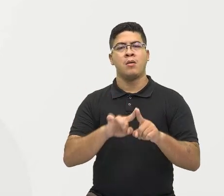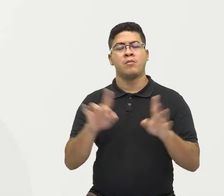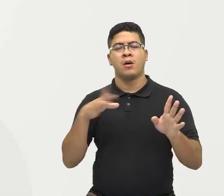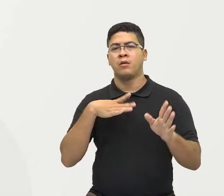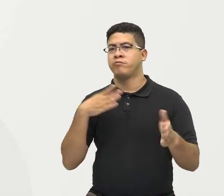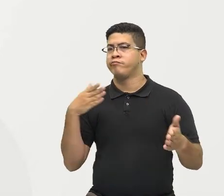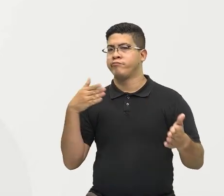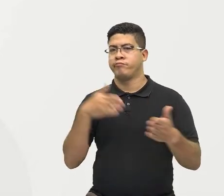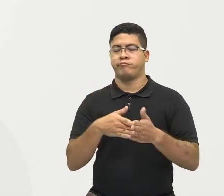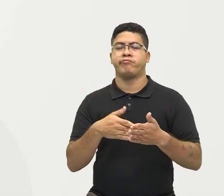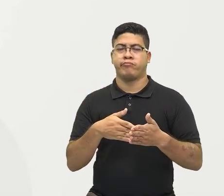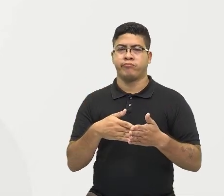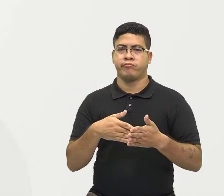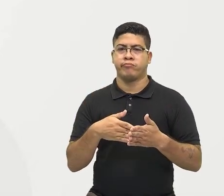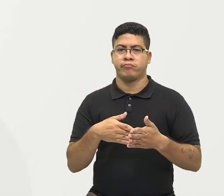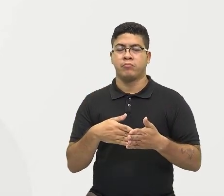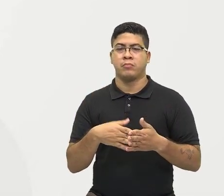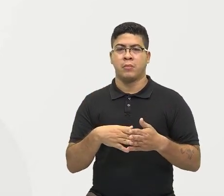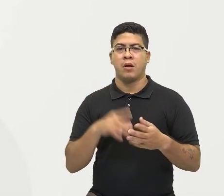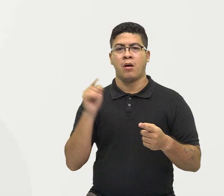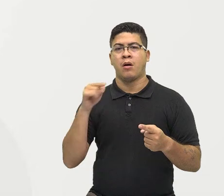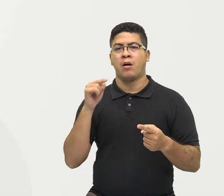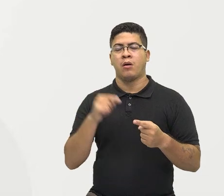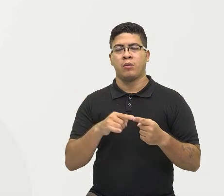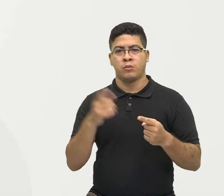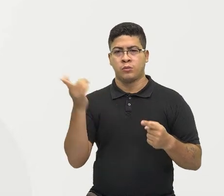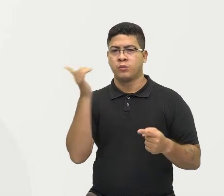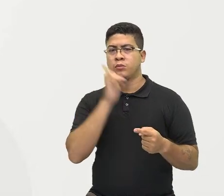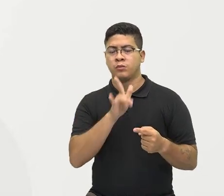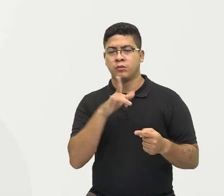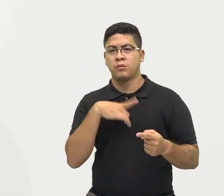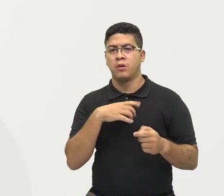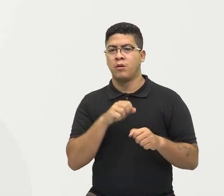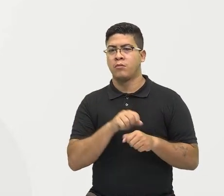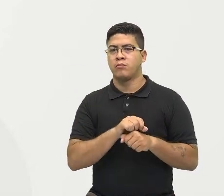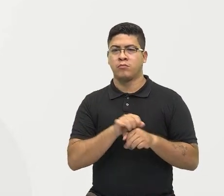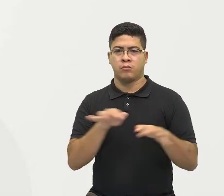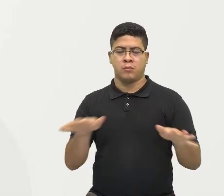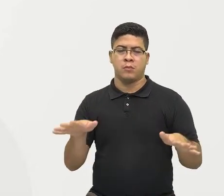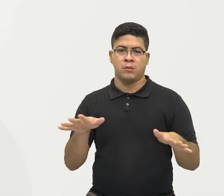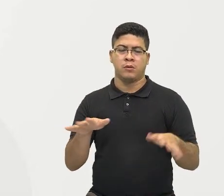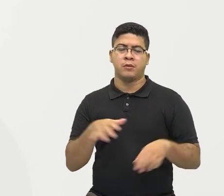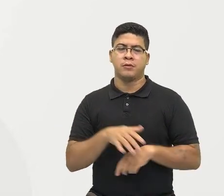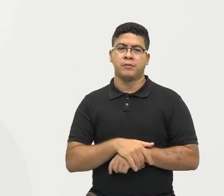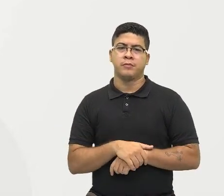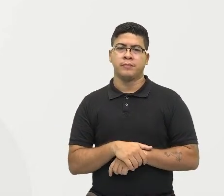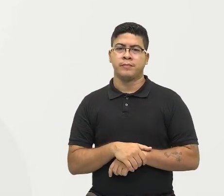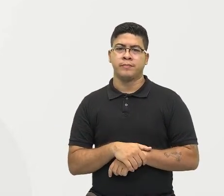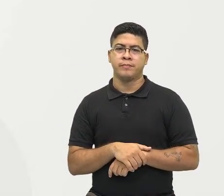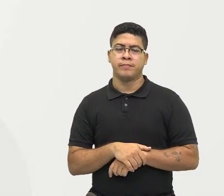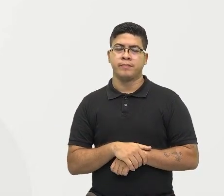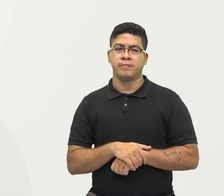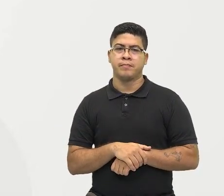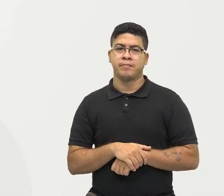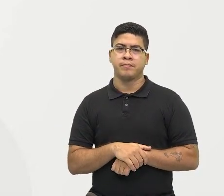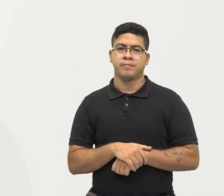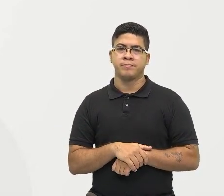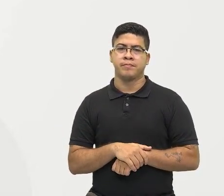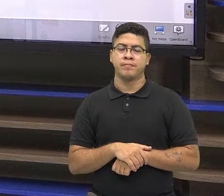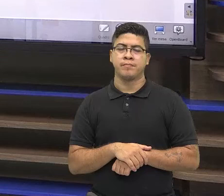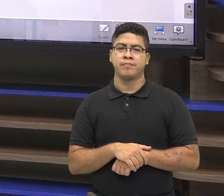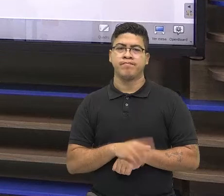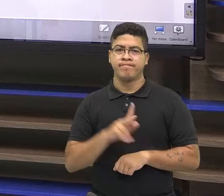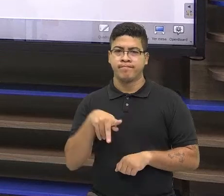ela alcançou o objetivo do grupo e deu tudo certo. Mas logo depois, né, acabou,